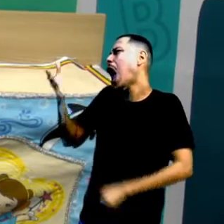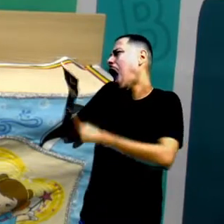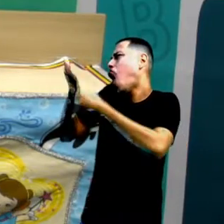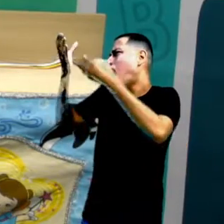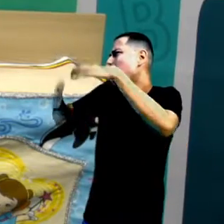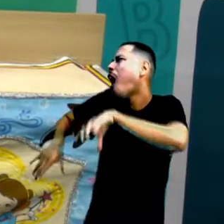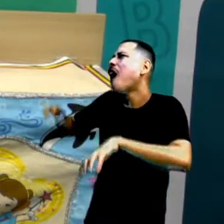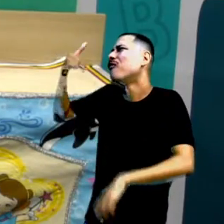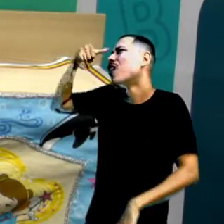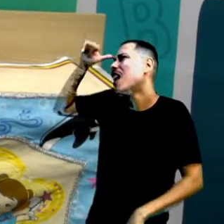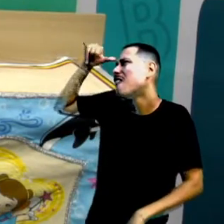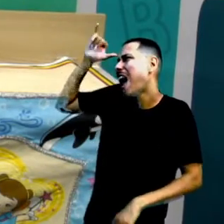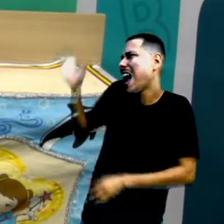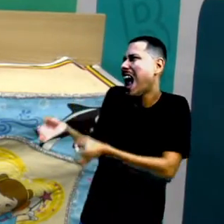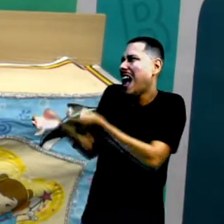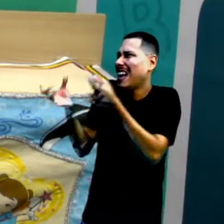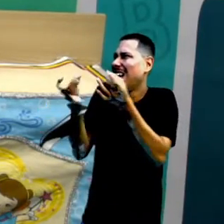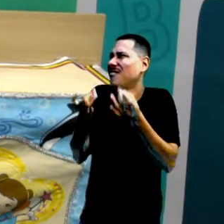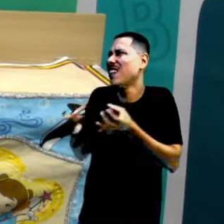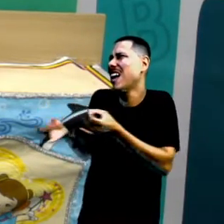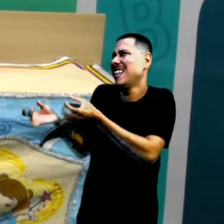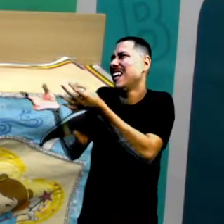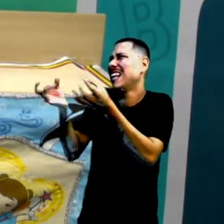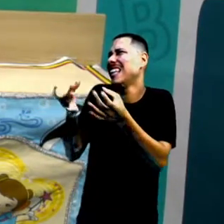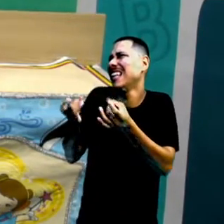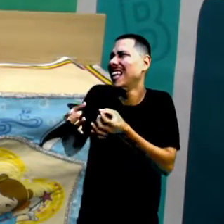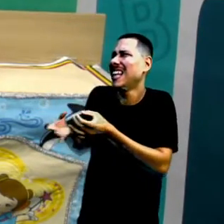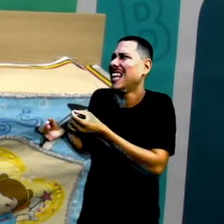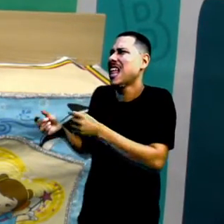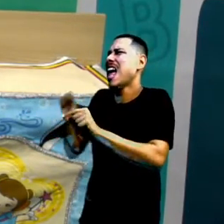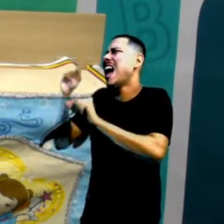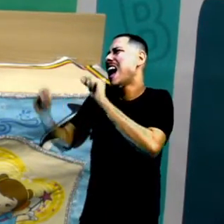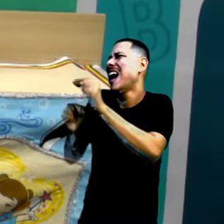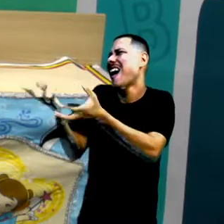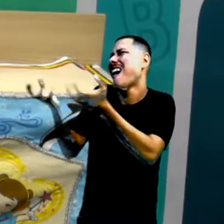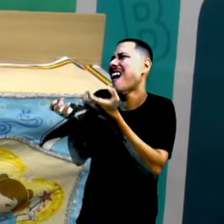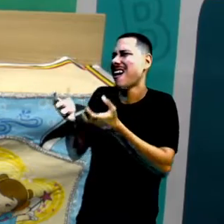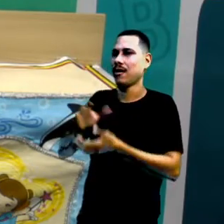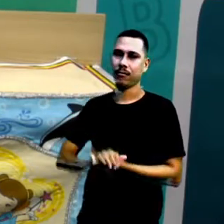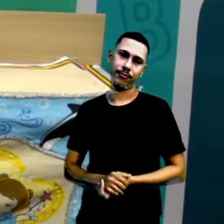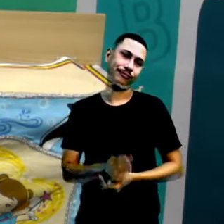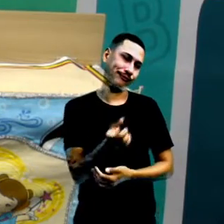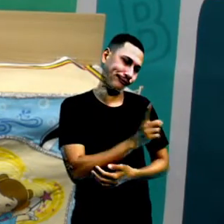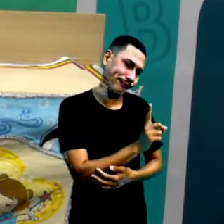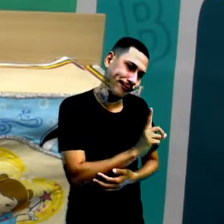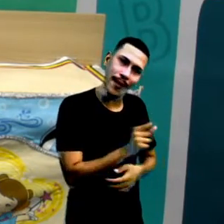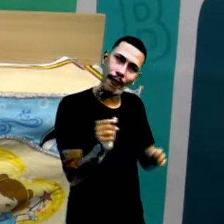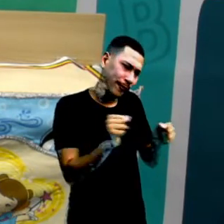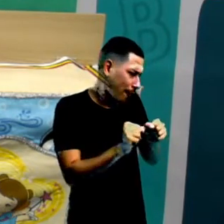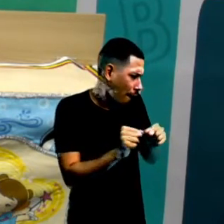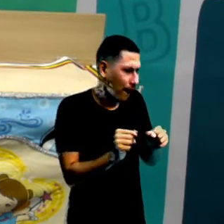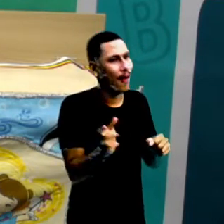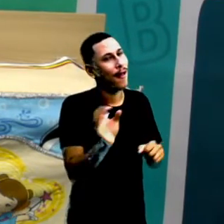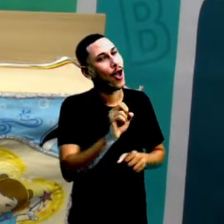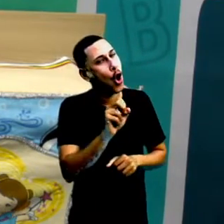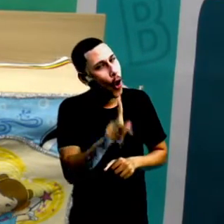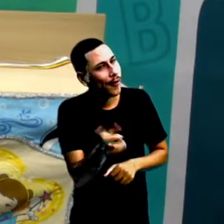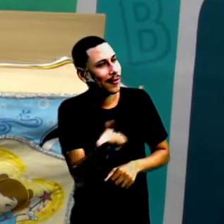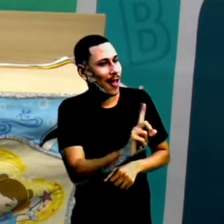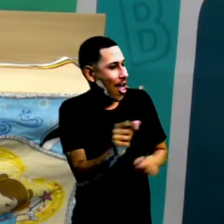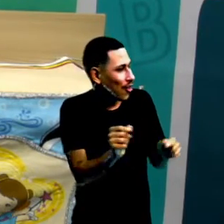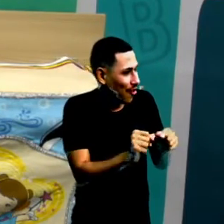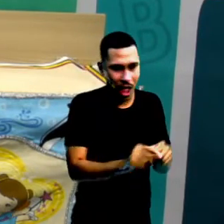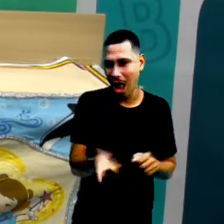E aí e não ela não fez isso tá criança